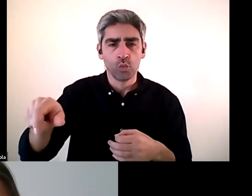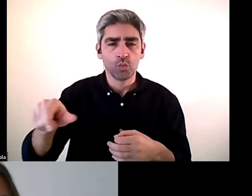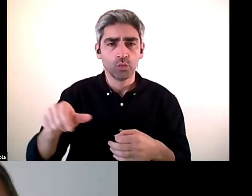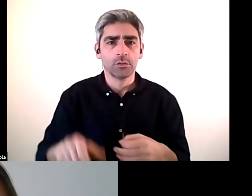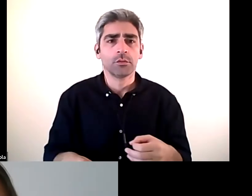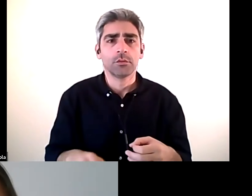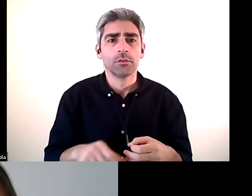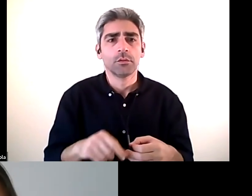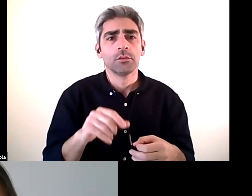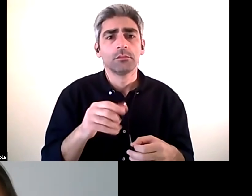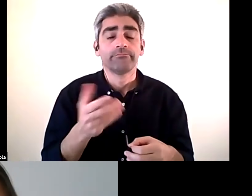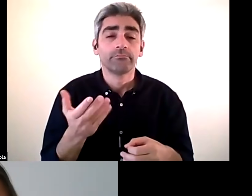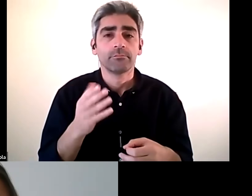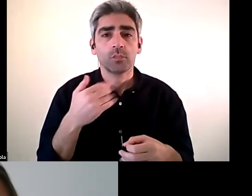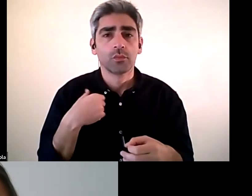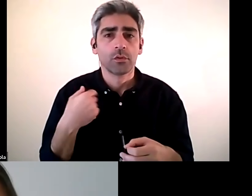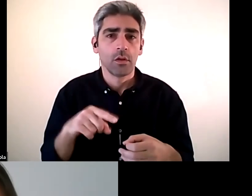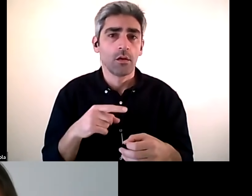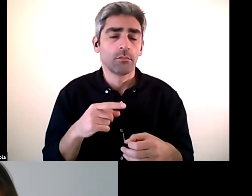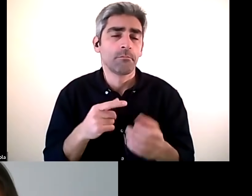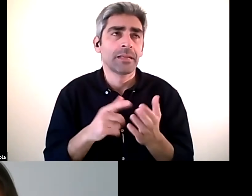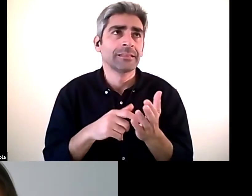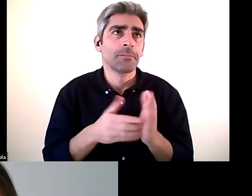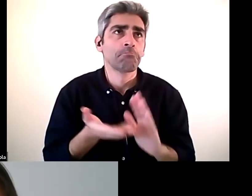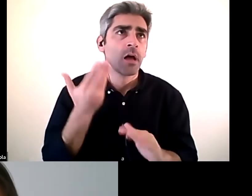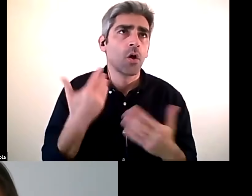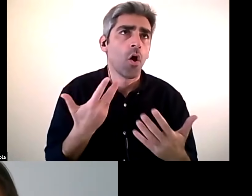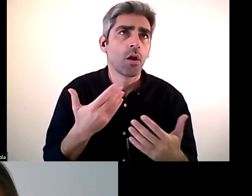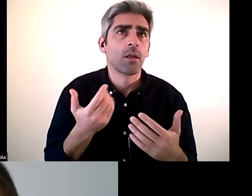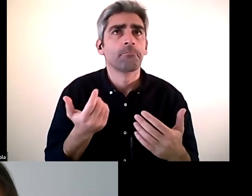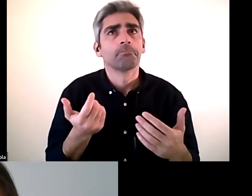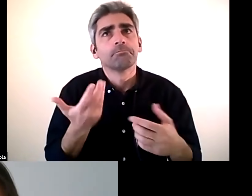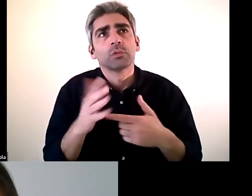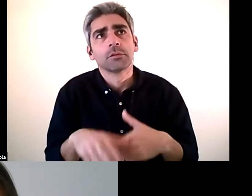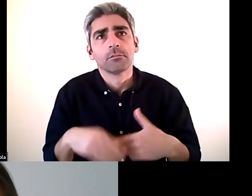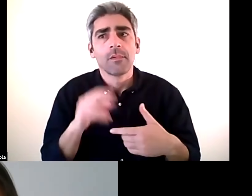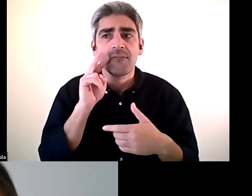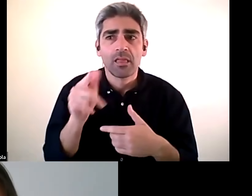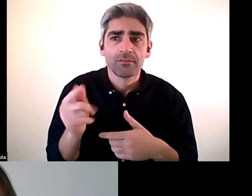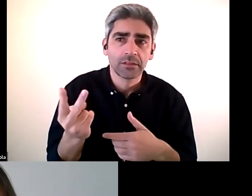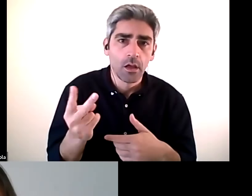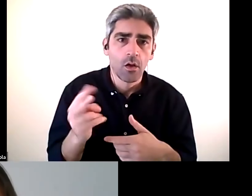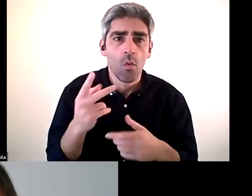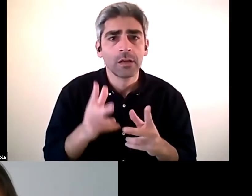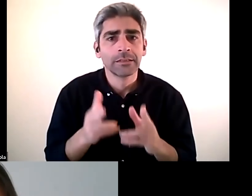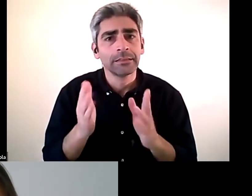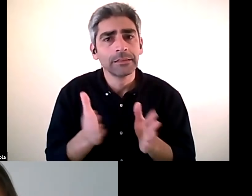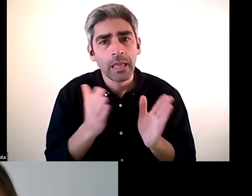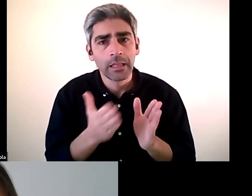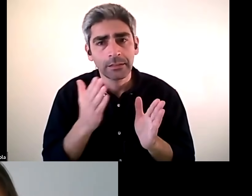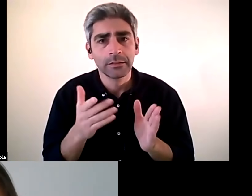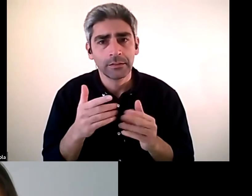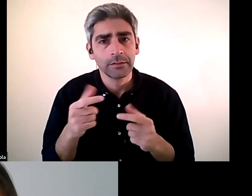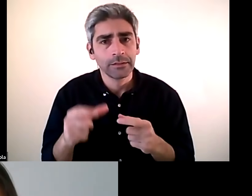vez, se eu tenho uma maior necessidade de ver televisão ou de ver séries pela noite dentro e